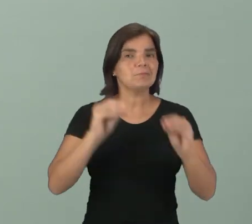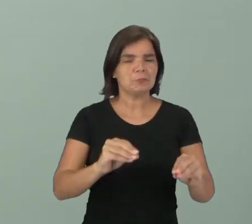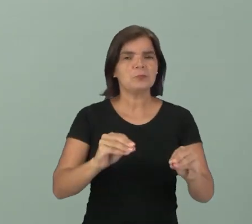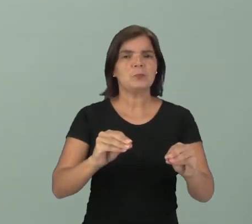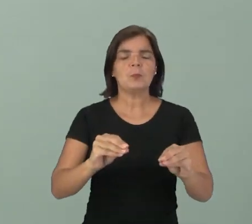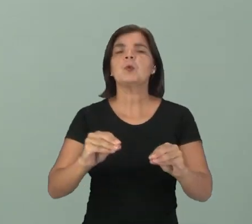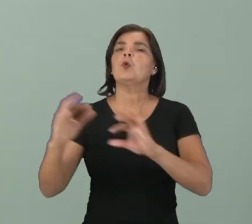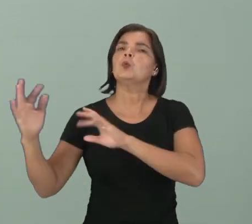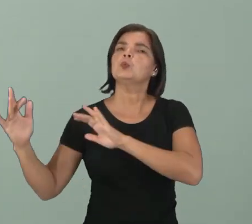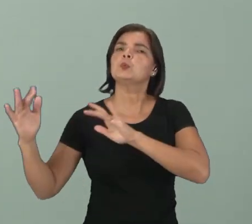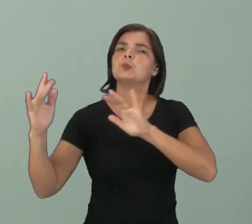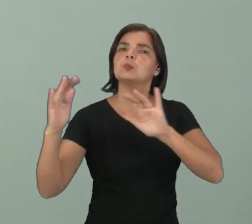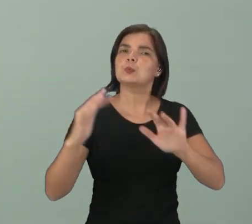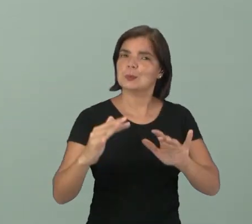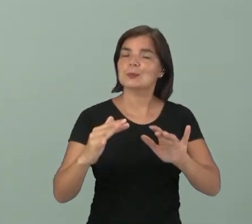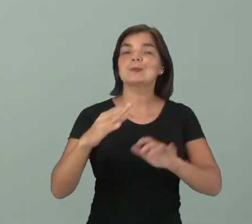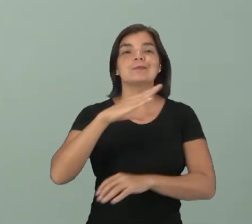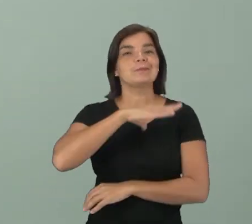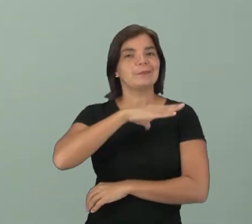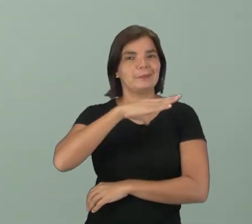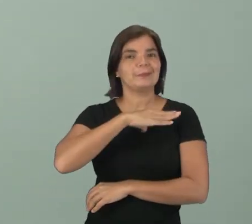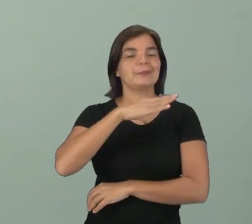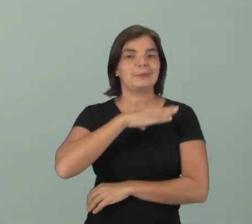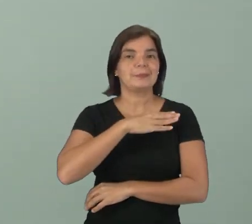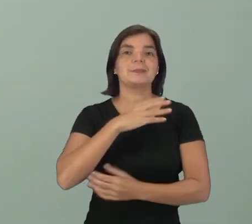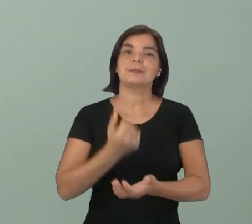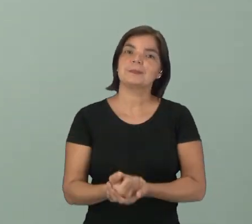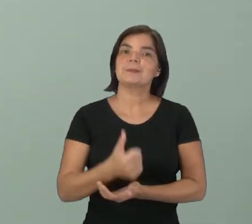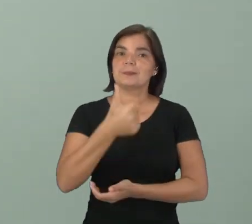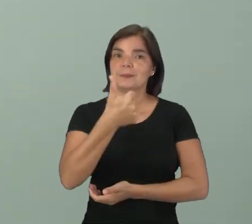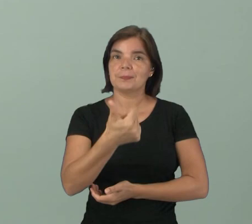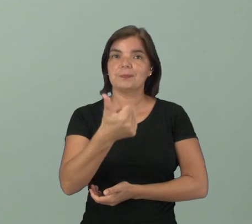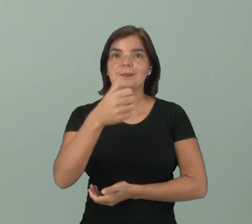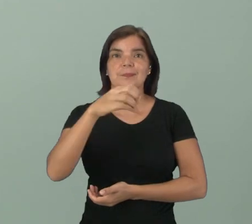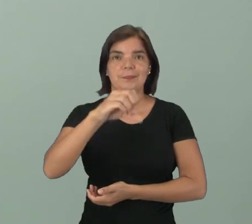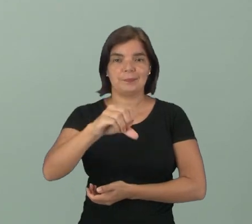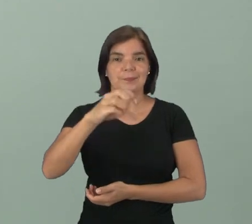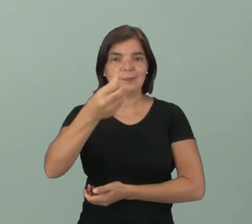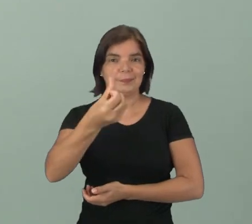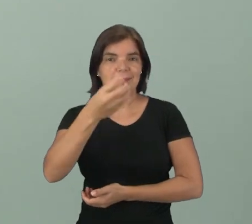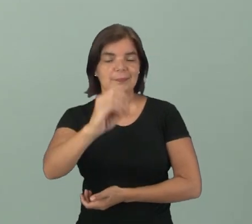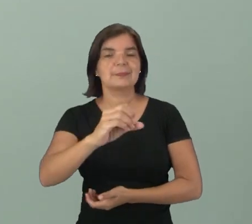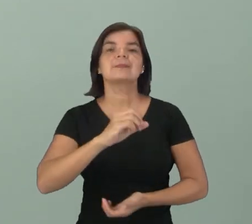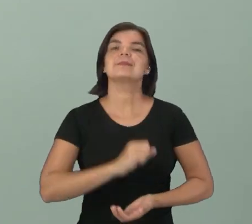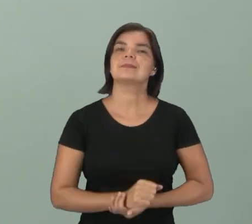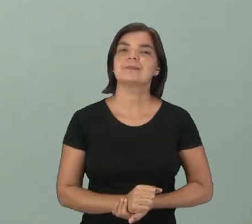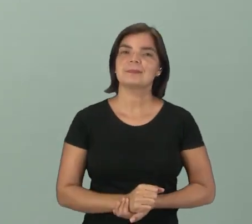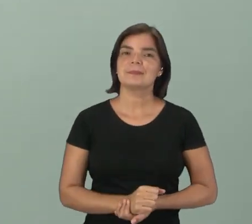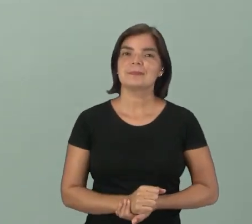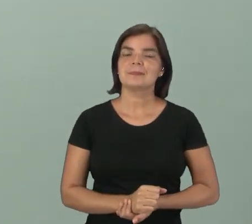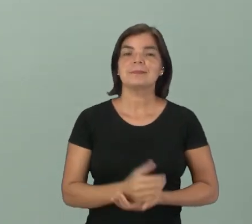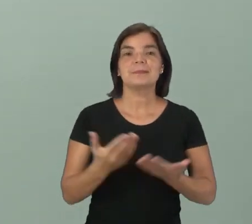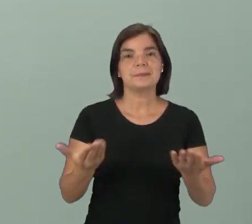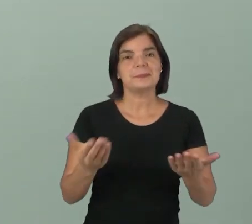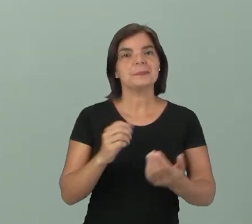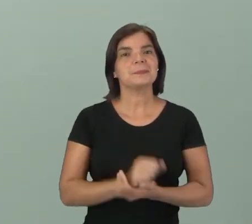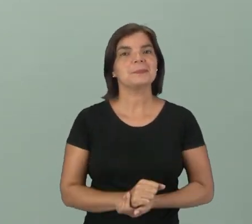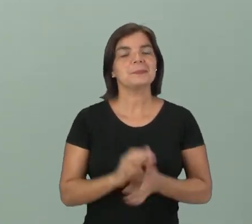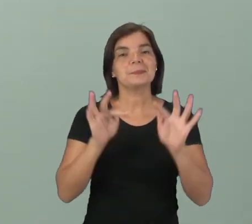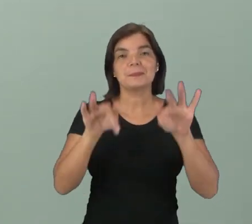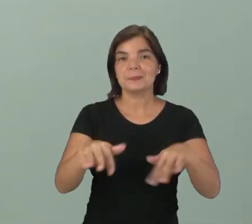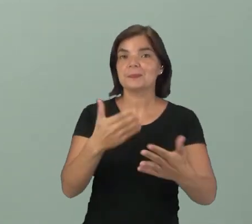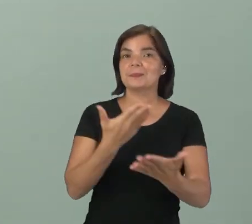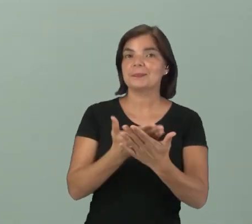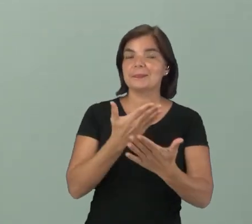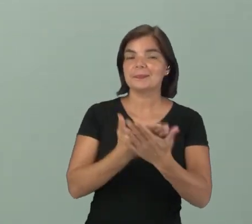em massa da população do campo para as cidades que ocorreu no Brasil a partir da década A 160 com isso